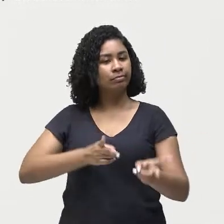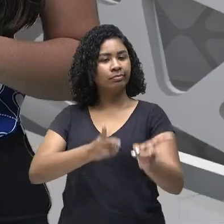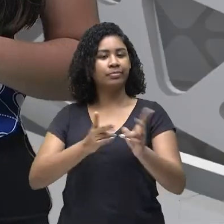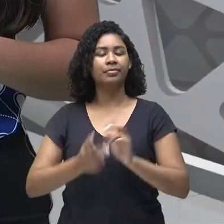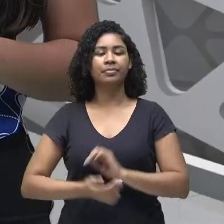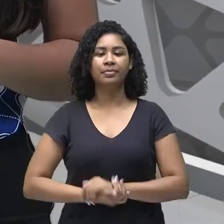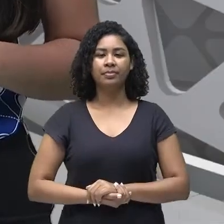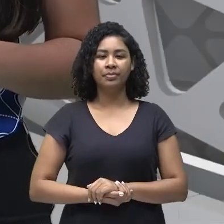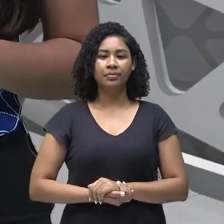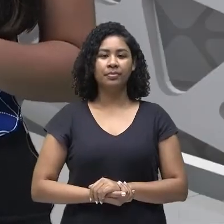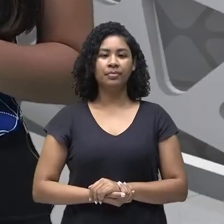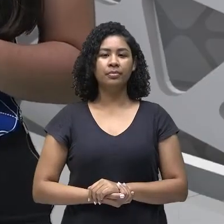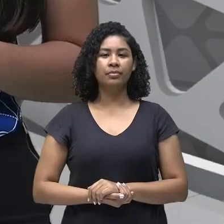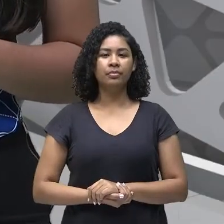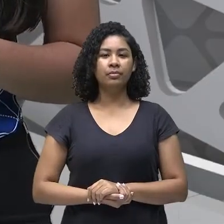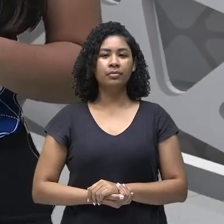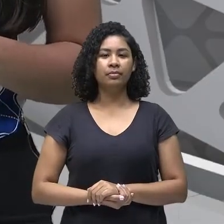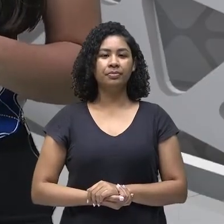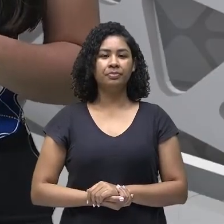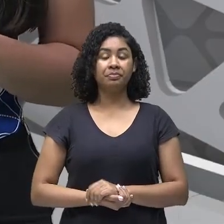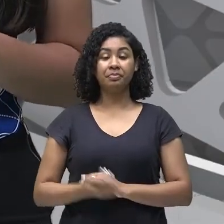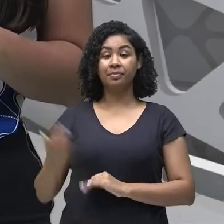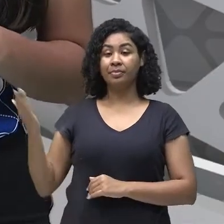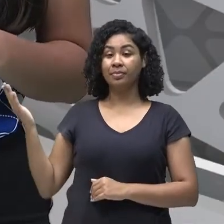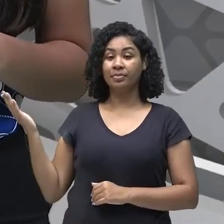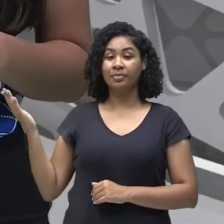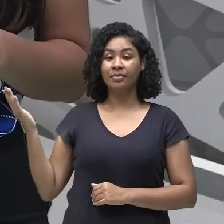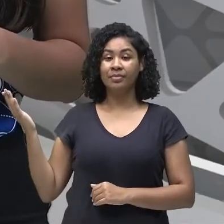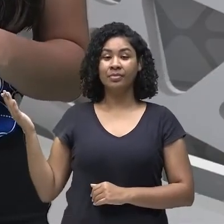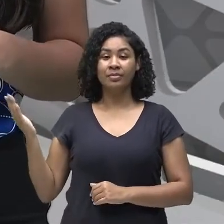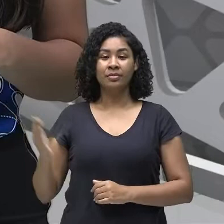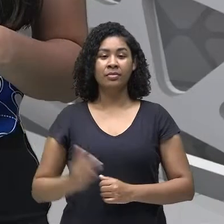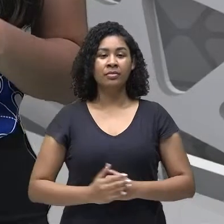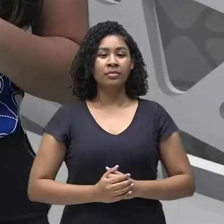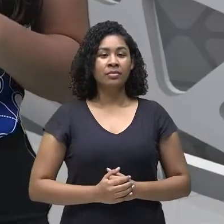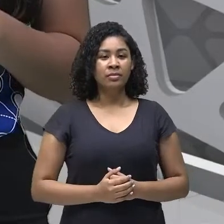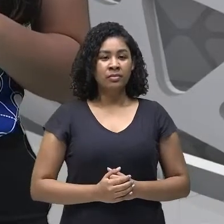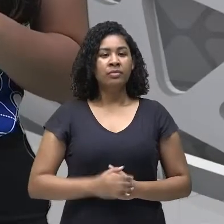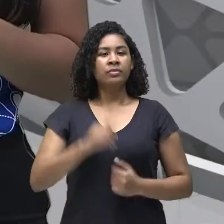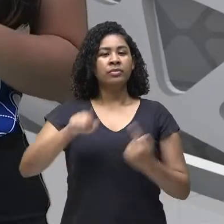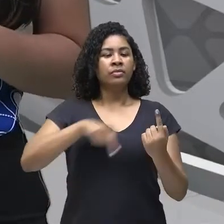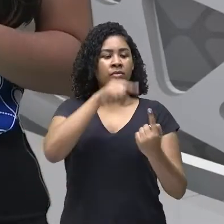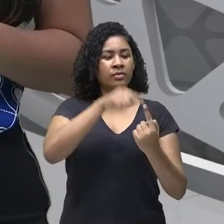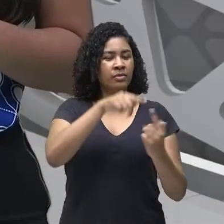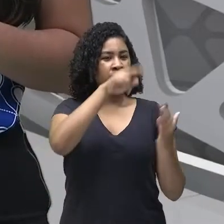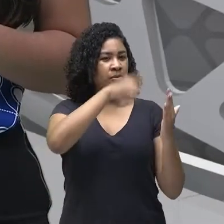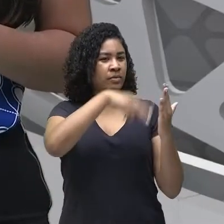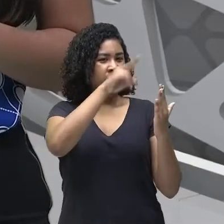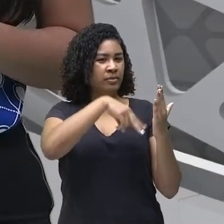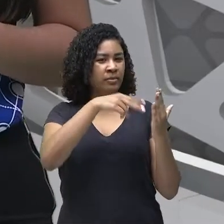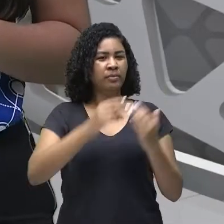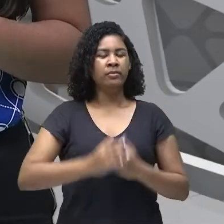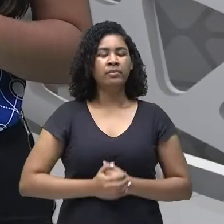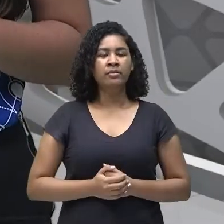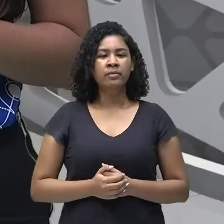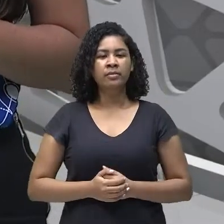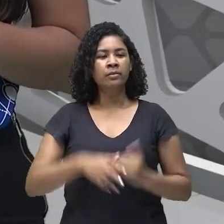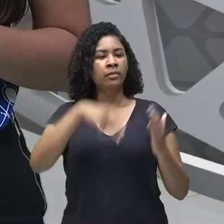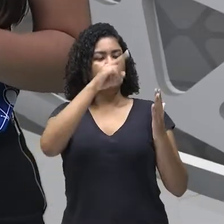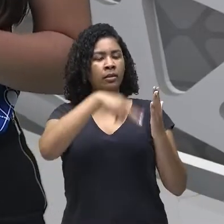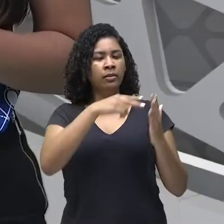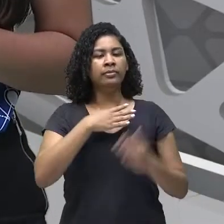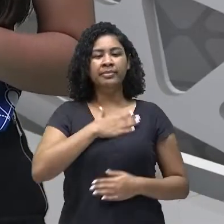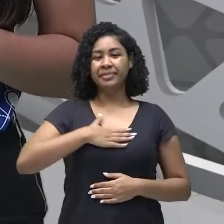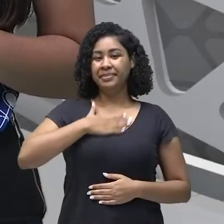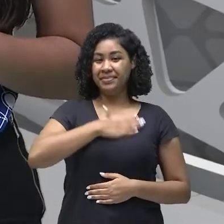go! Aqui, olha só, nós colocamos objetivos de leitura, né? Que é ler para o